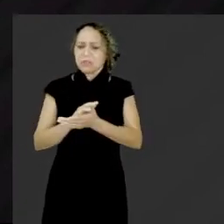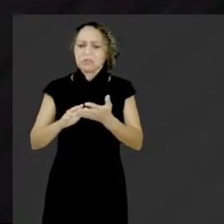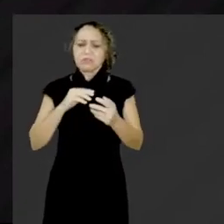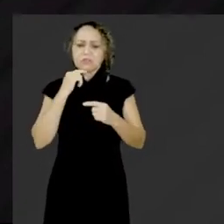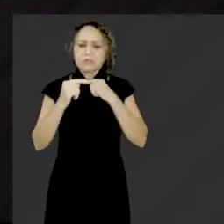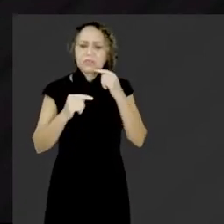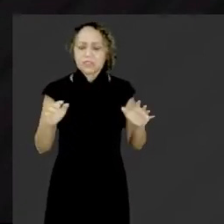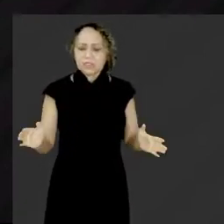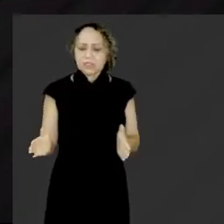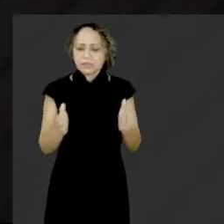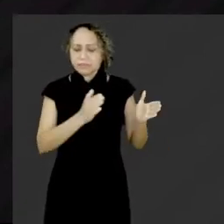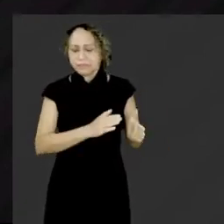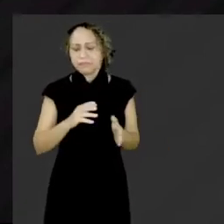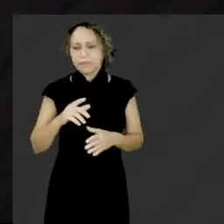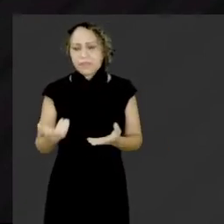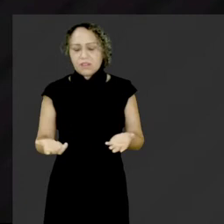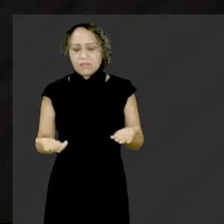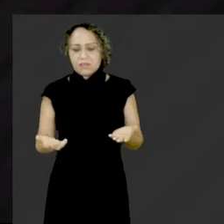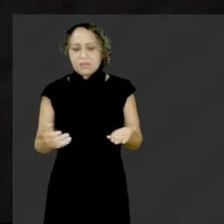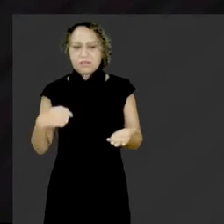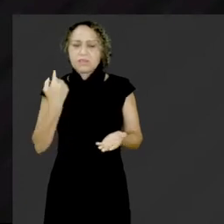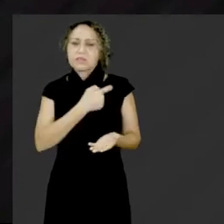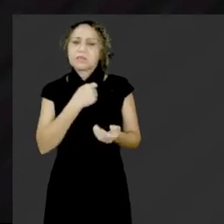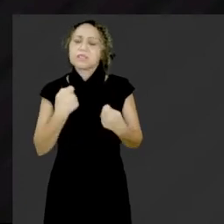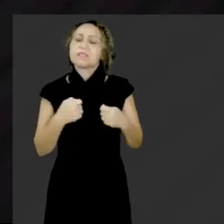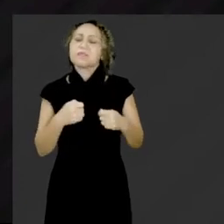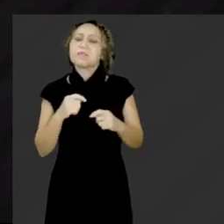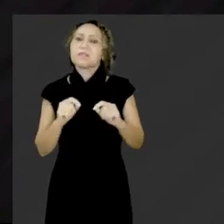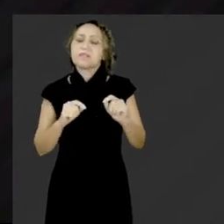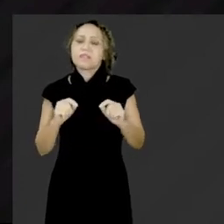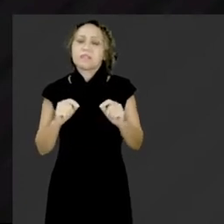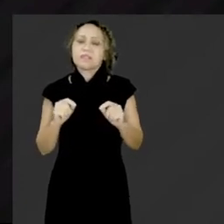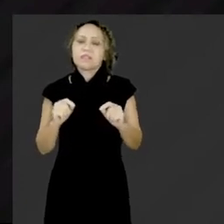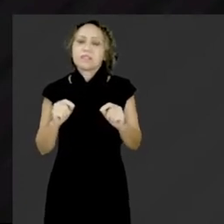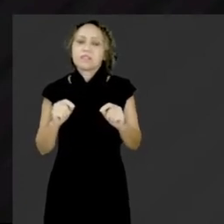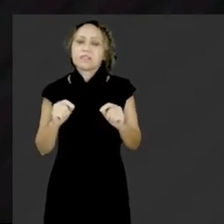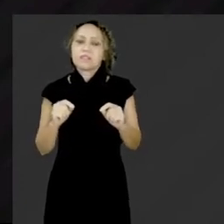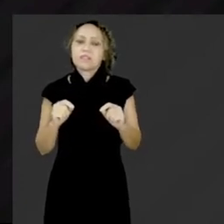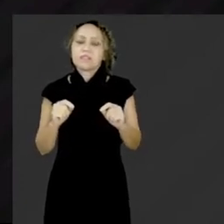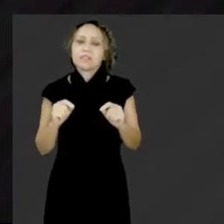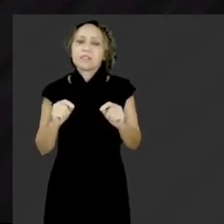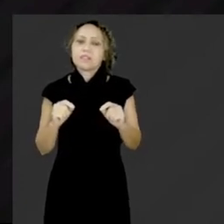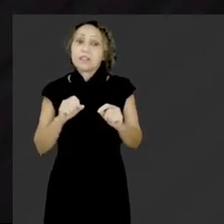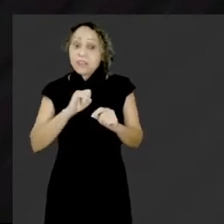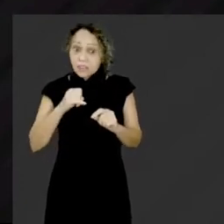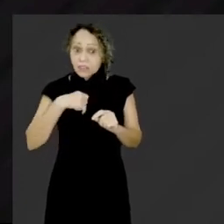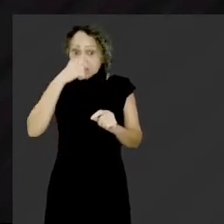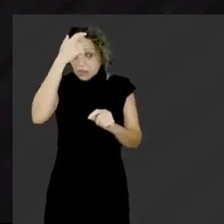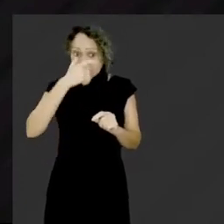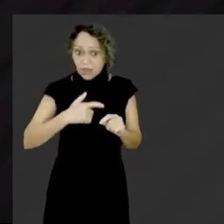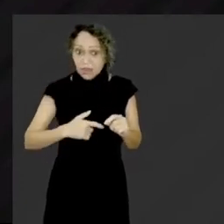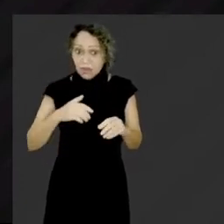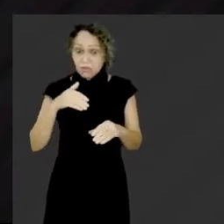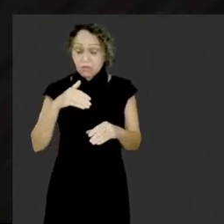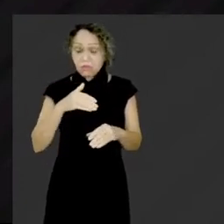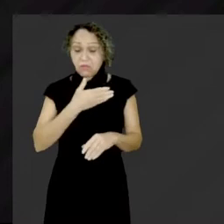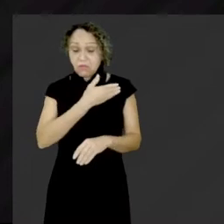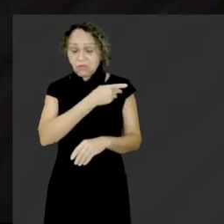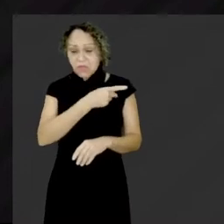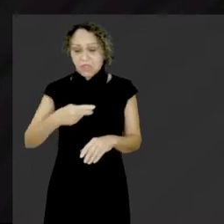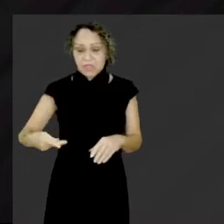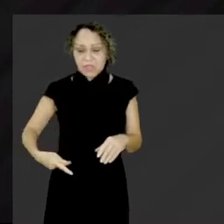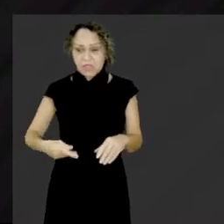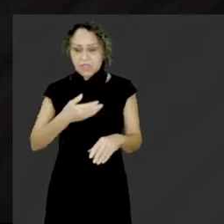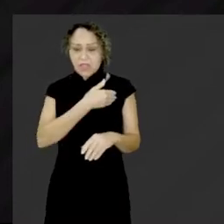estavam aqui antes dos portugueses chegarem. Então, nós não temos que importuná-los, nós temos que dar a